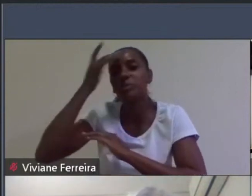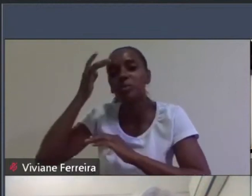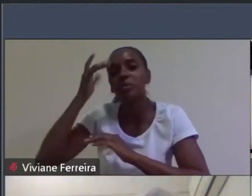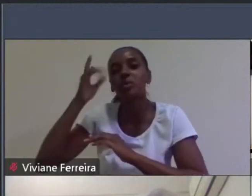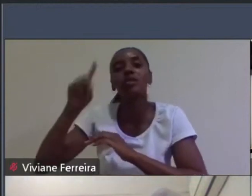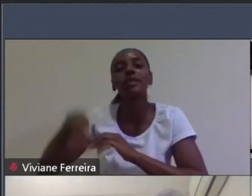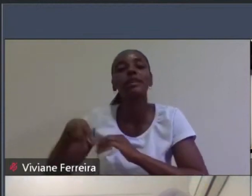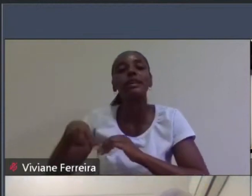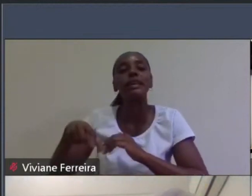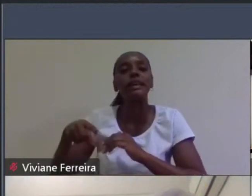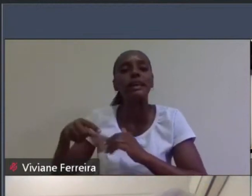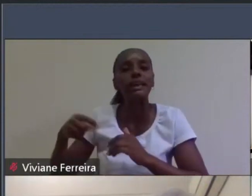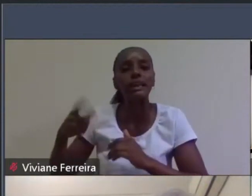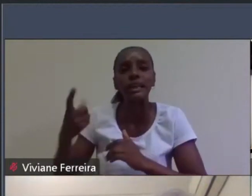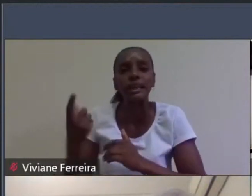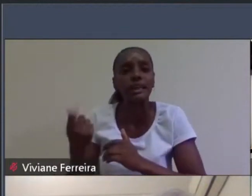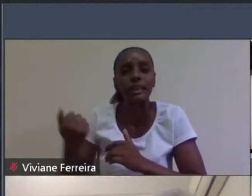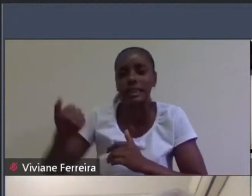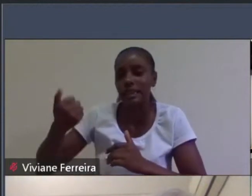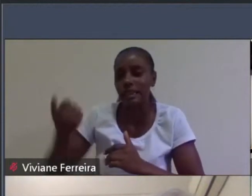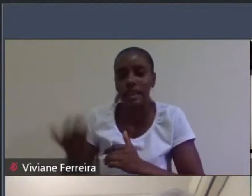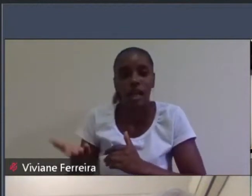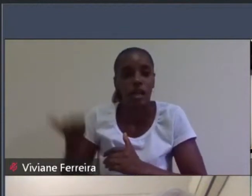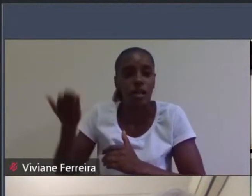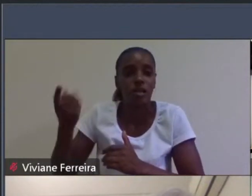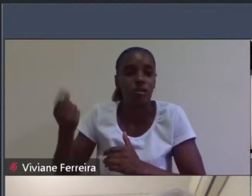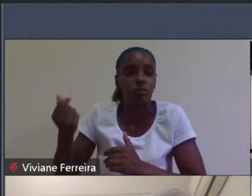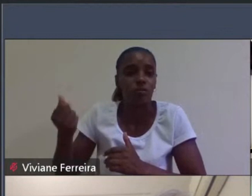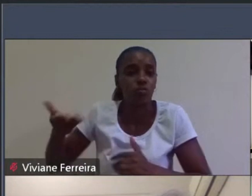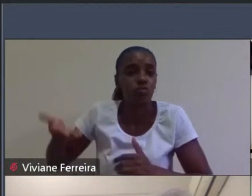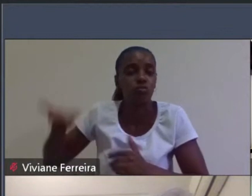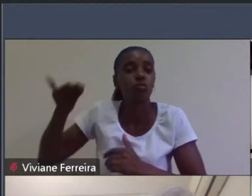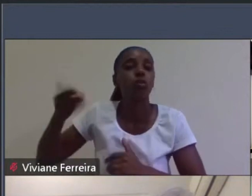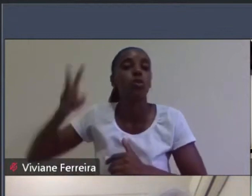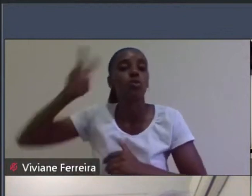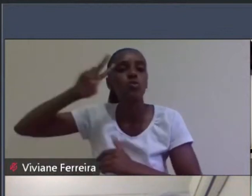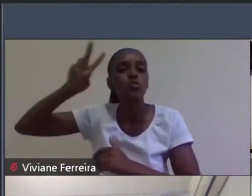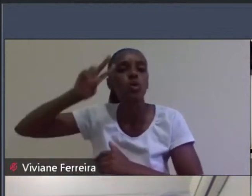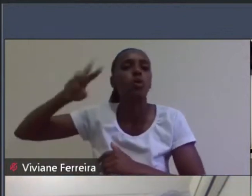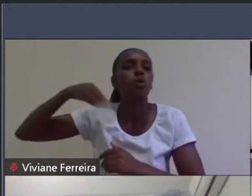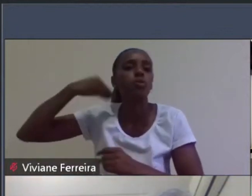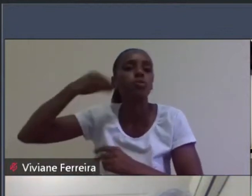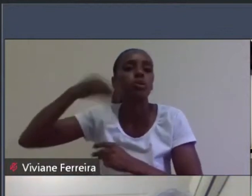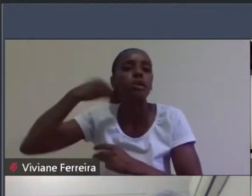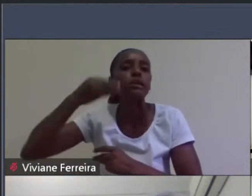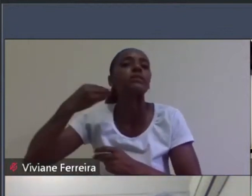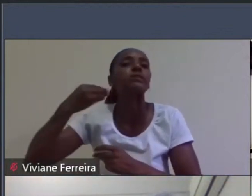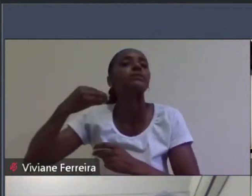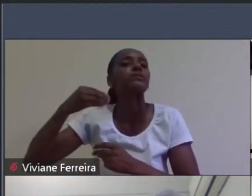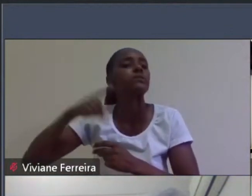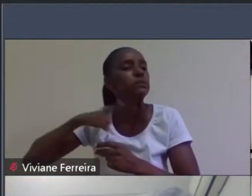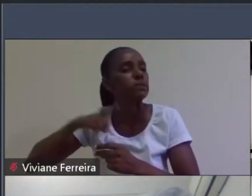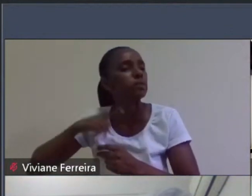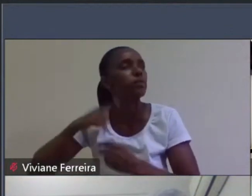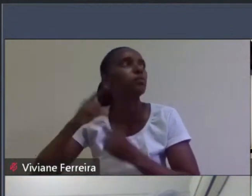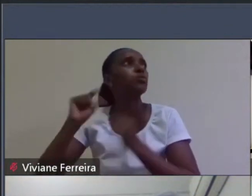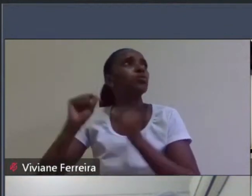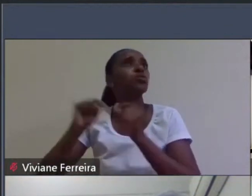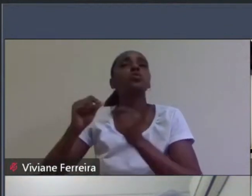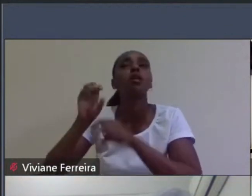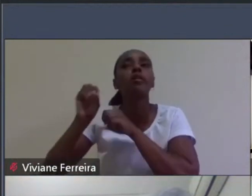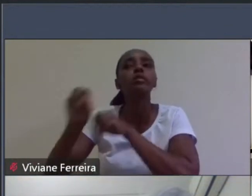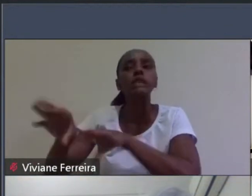nossas características, temos todos uma história, temos experiência, temos muito o que ensinar uns